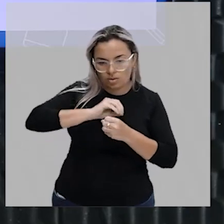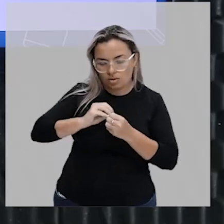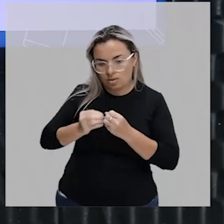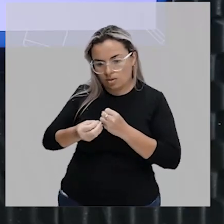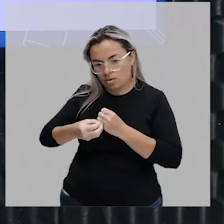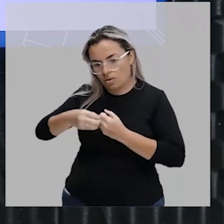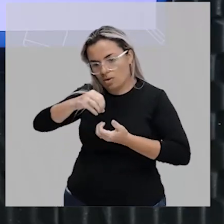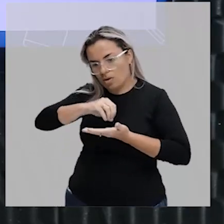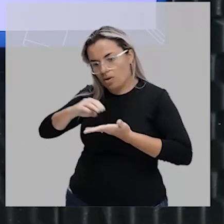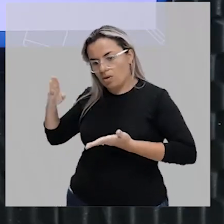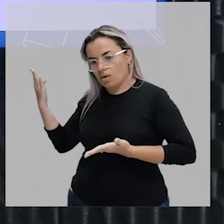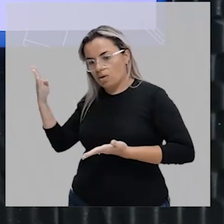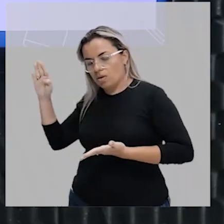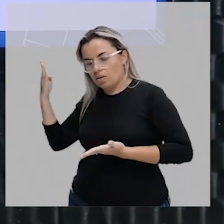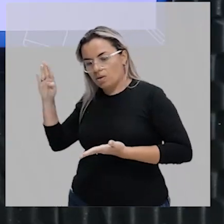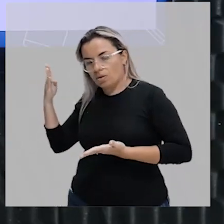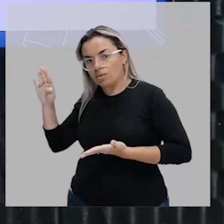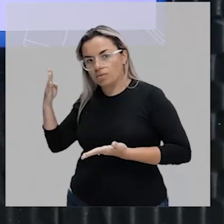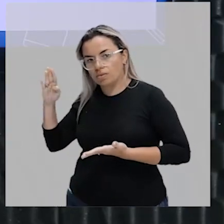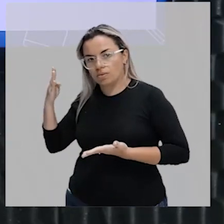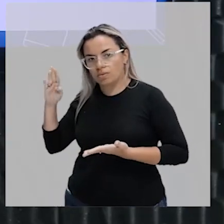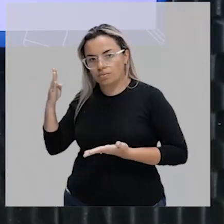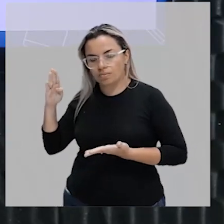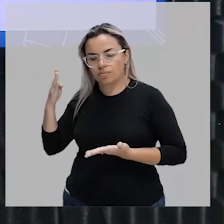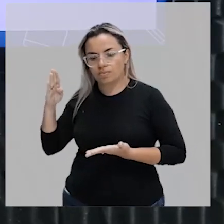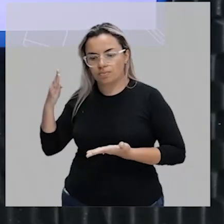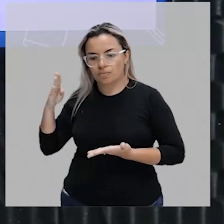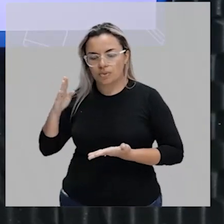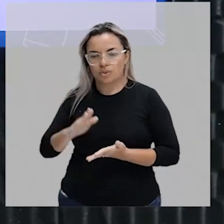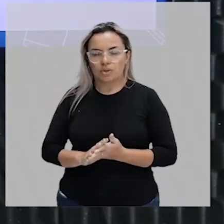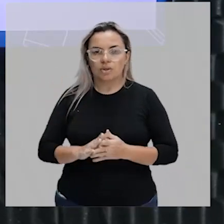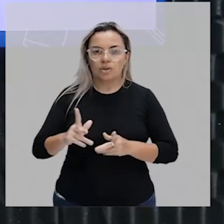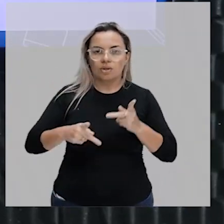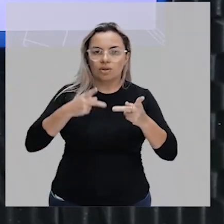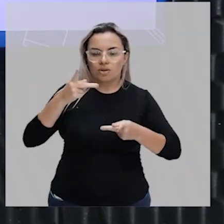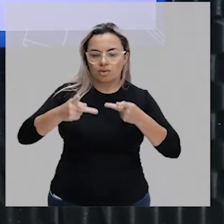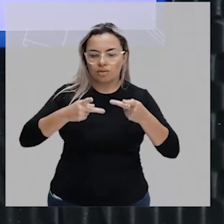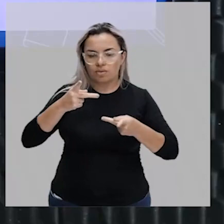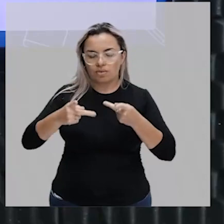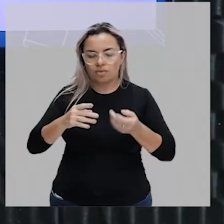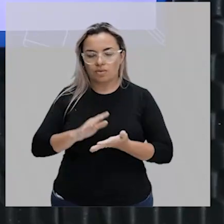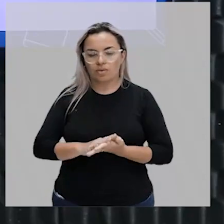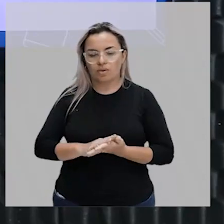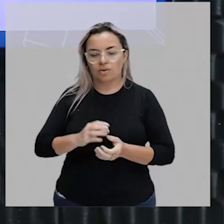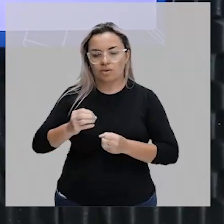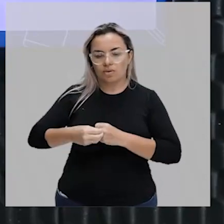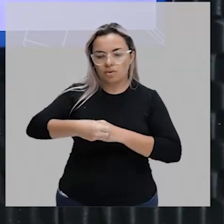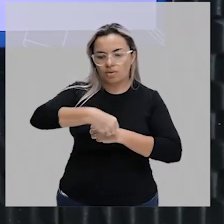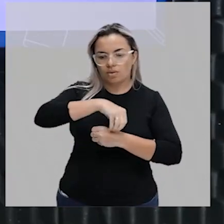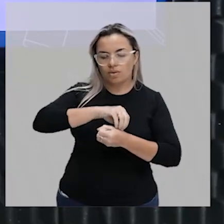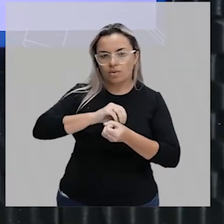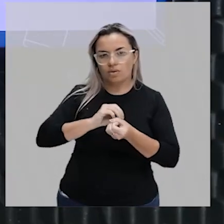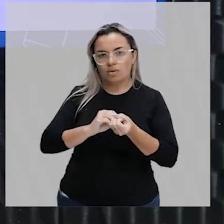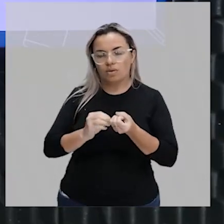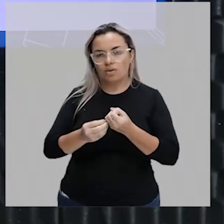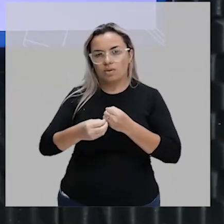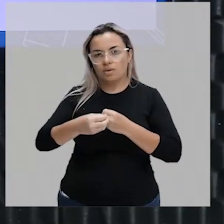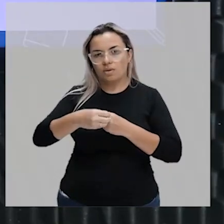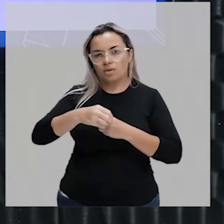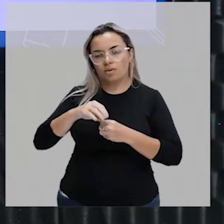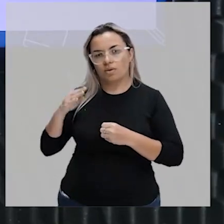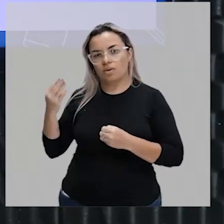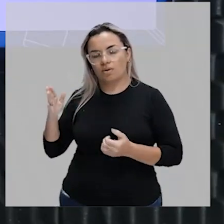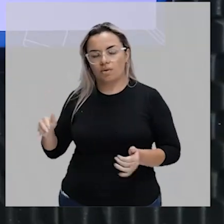moléculas orgânicas, tá? Moléculas biológicas. Quando a gente fala de molécula orgânica, pessoal, a gente está falando de